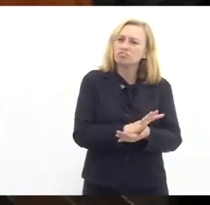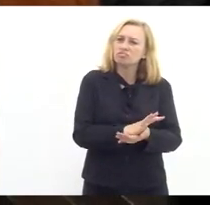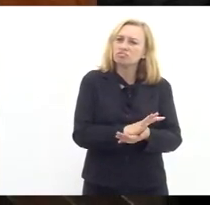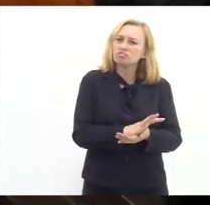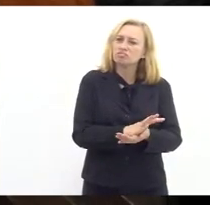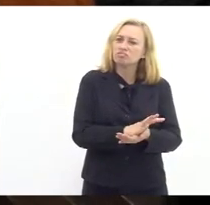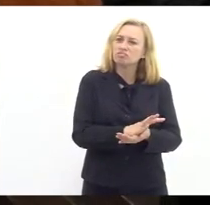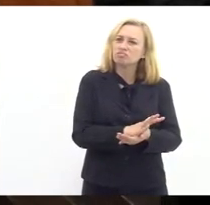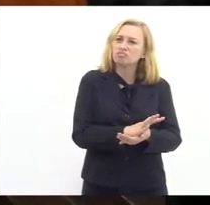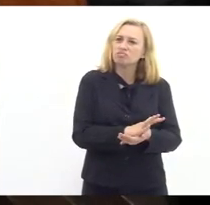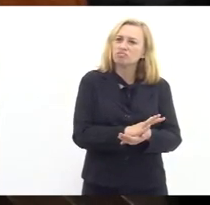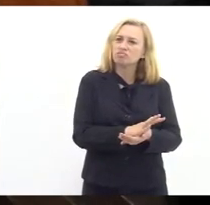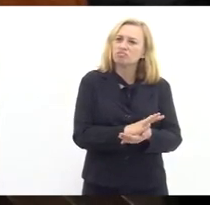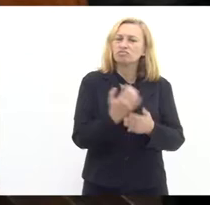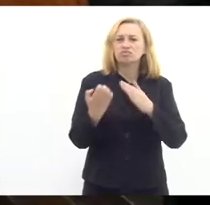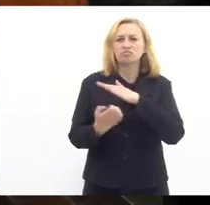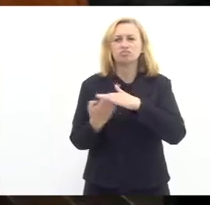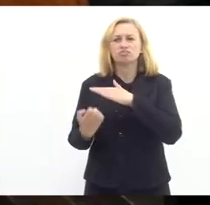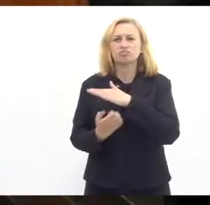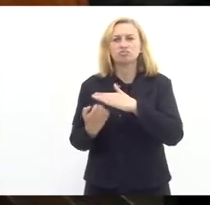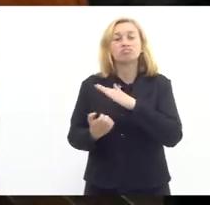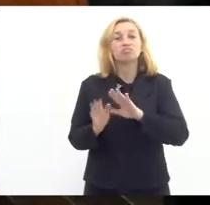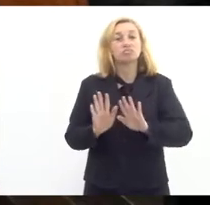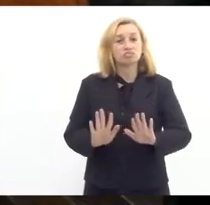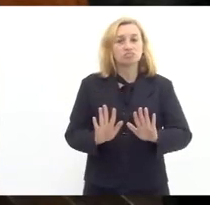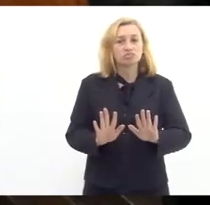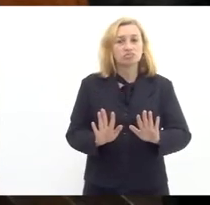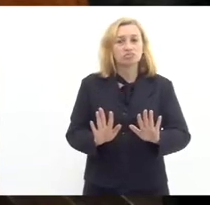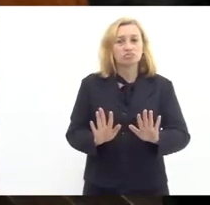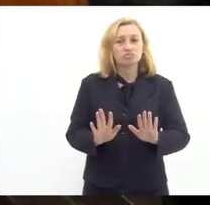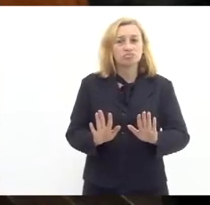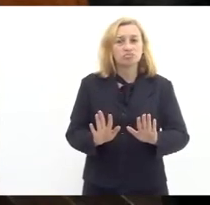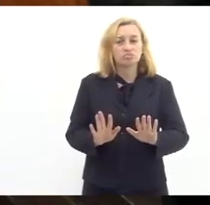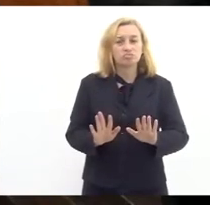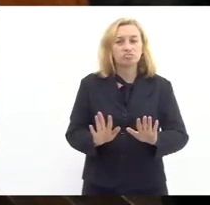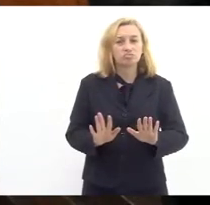aplicadas às concessionárias. Entretanto,